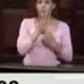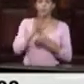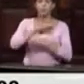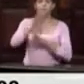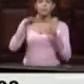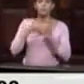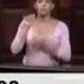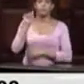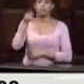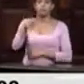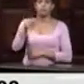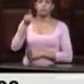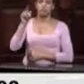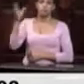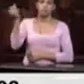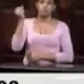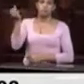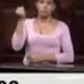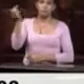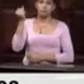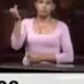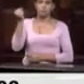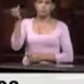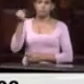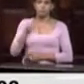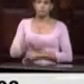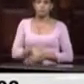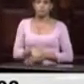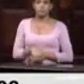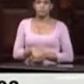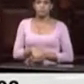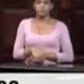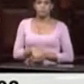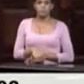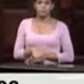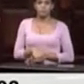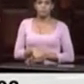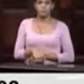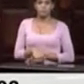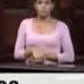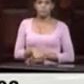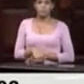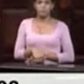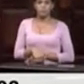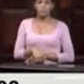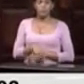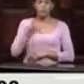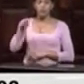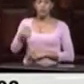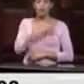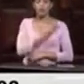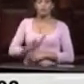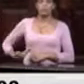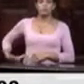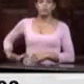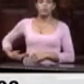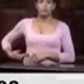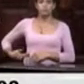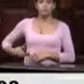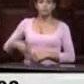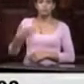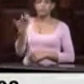e pensionistas, e não para os inativos e pensionistas do DETRAN. Quer dizer, é um governo que não